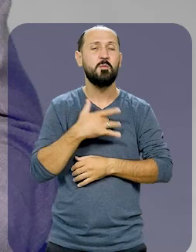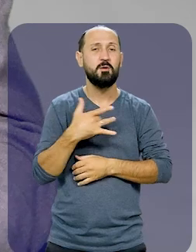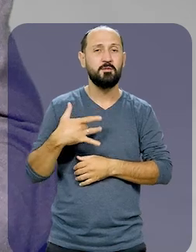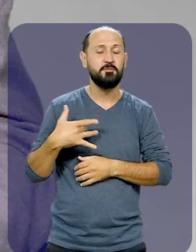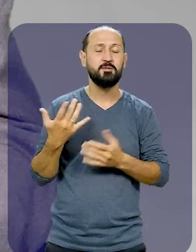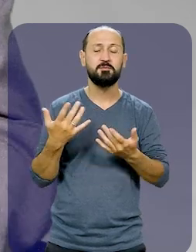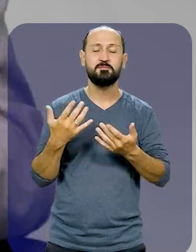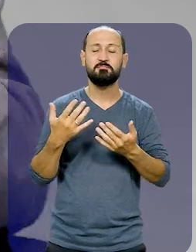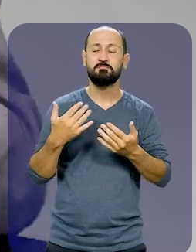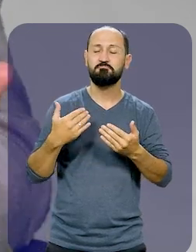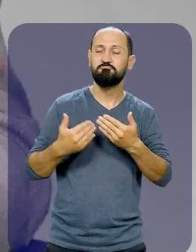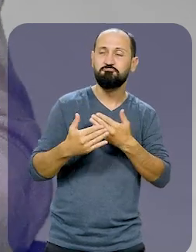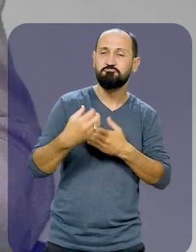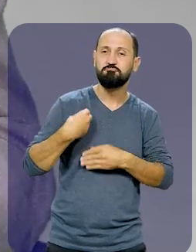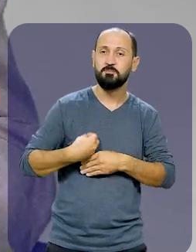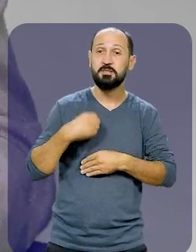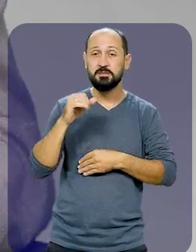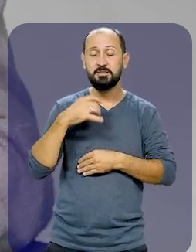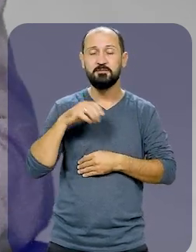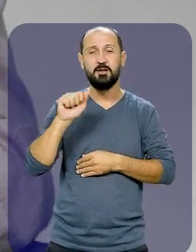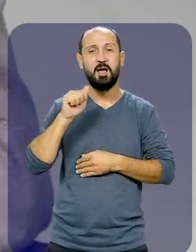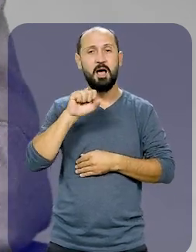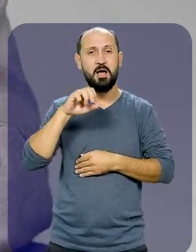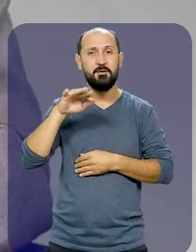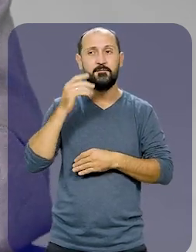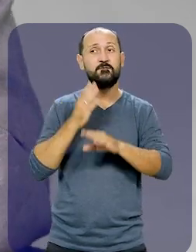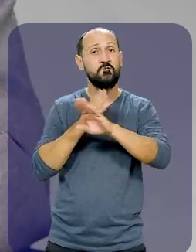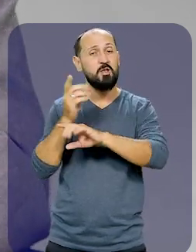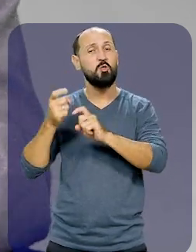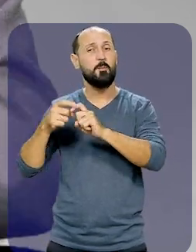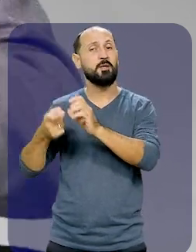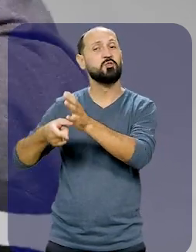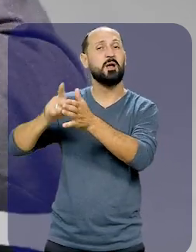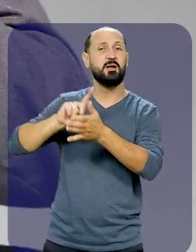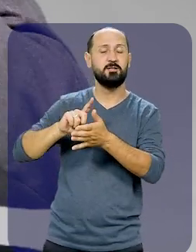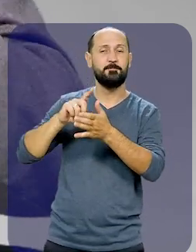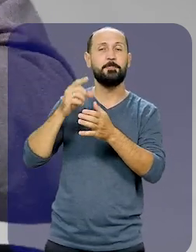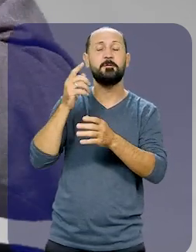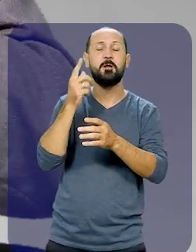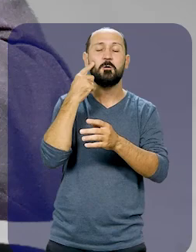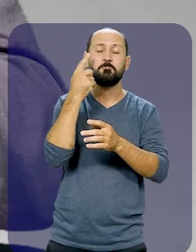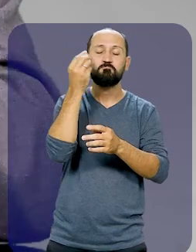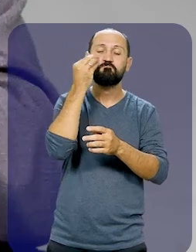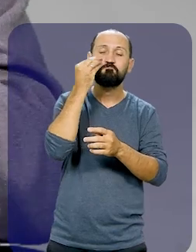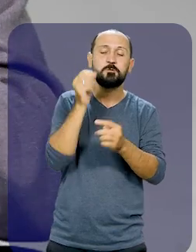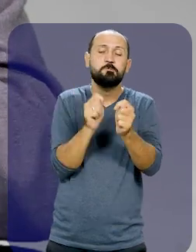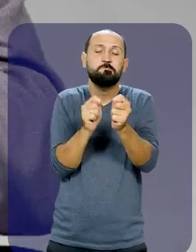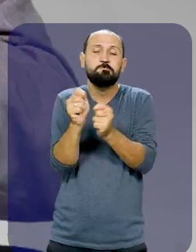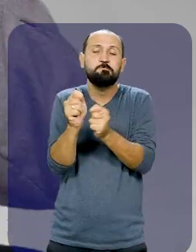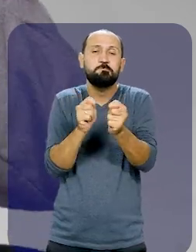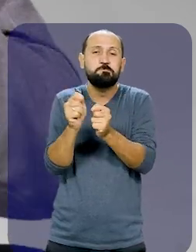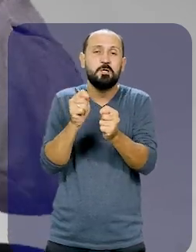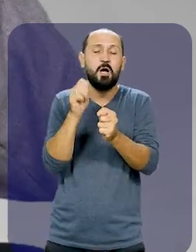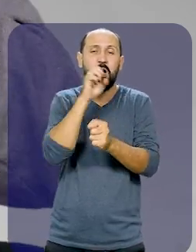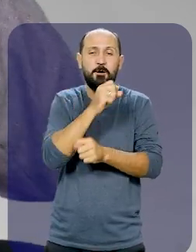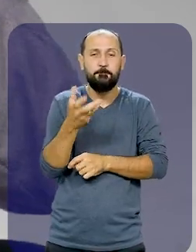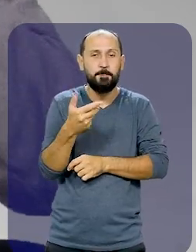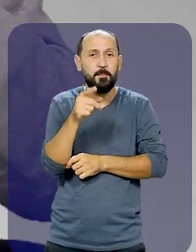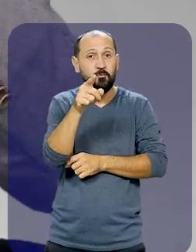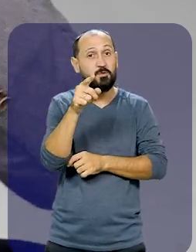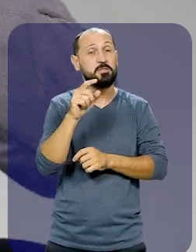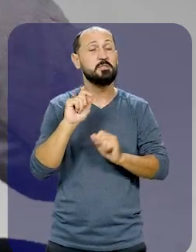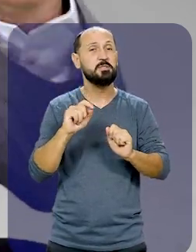vida saudável. Se tiver asma ou rinite, procurar o seu médico que vai otimizar o tratamento, mesmo